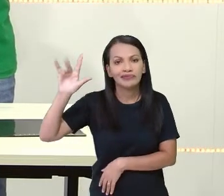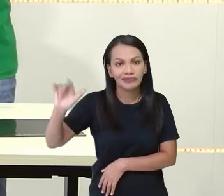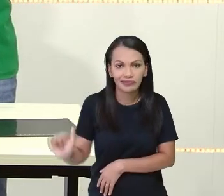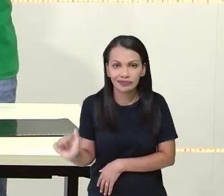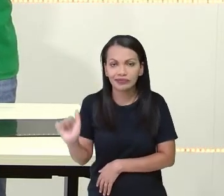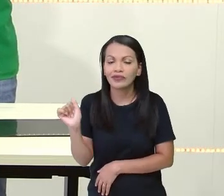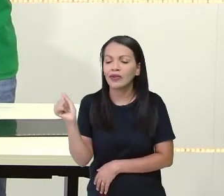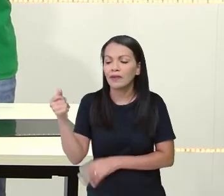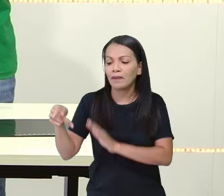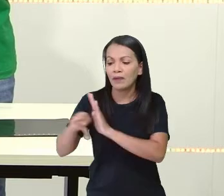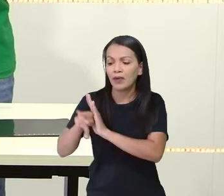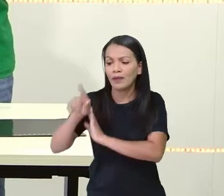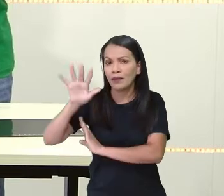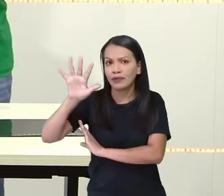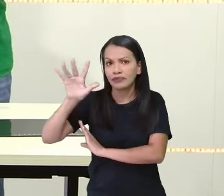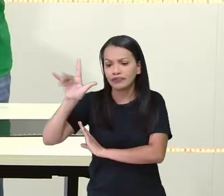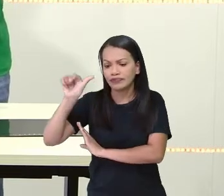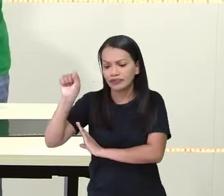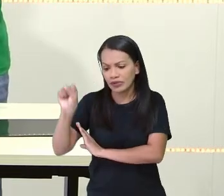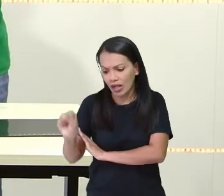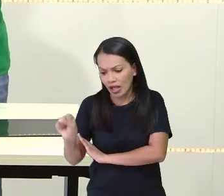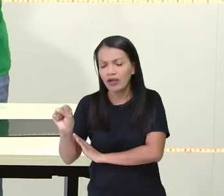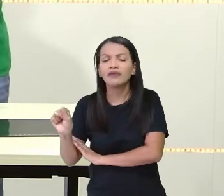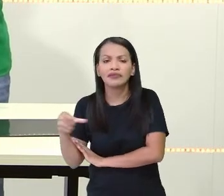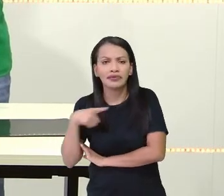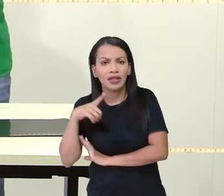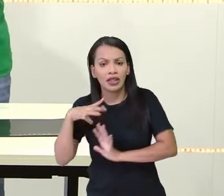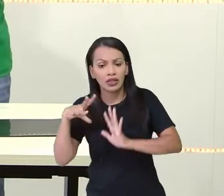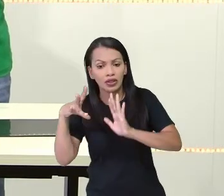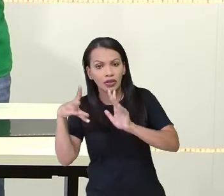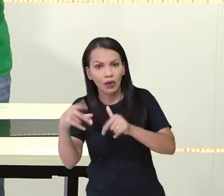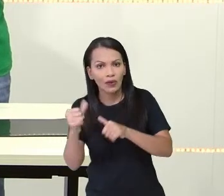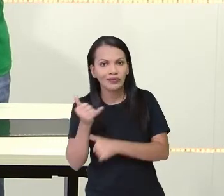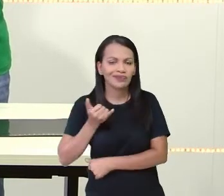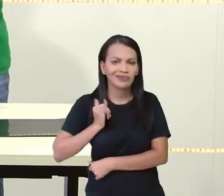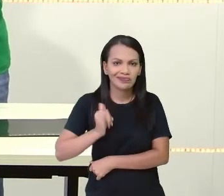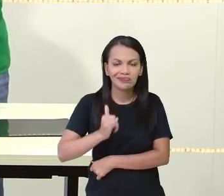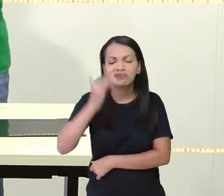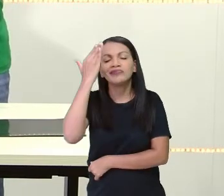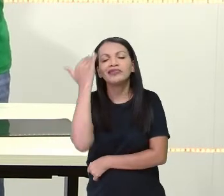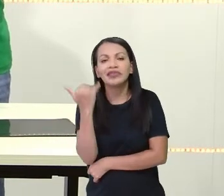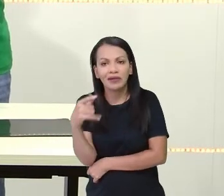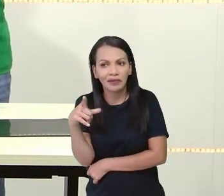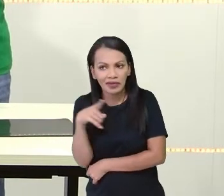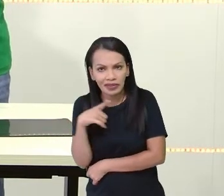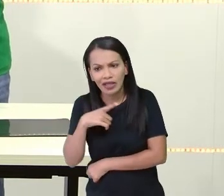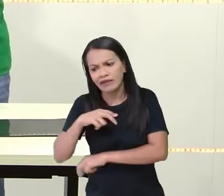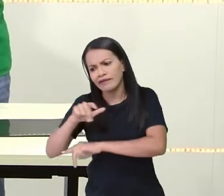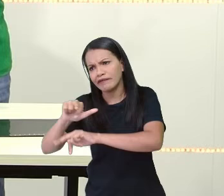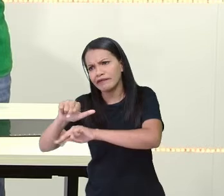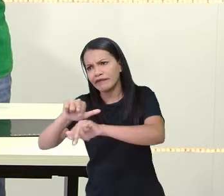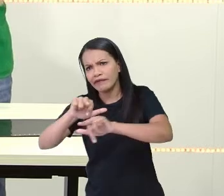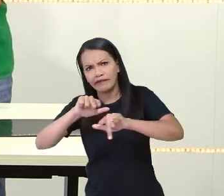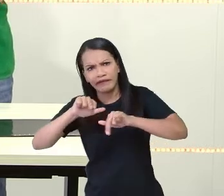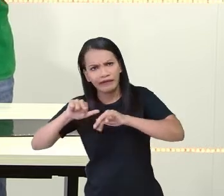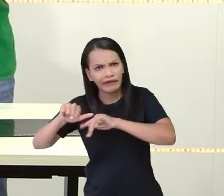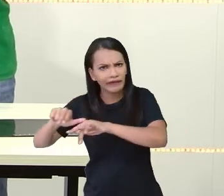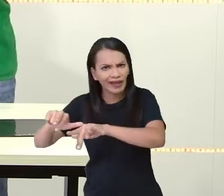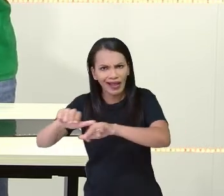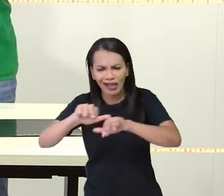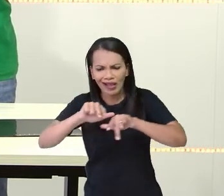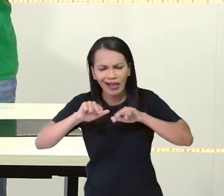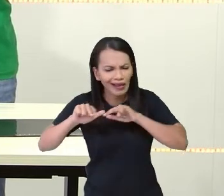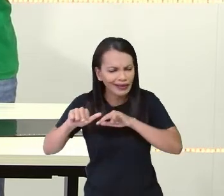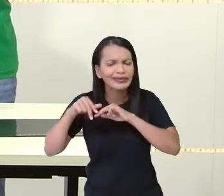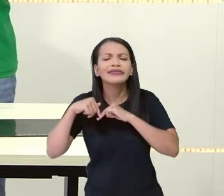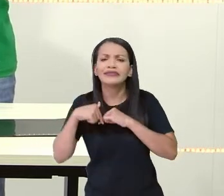especificamente do sul da África, tá? E como todo conto, né, a gente sabe, né, que existe várias versões desse conto que eu vou